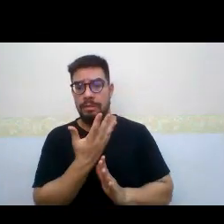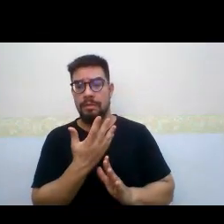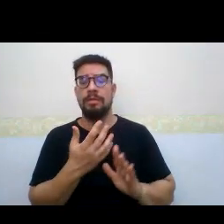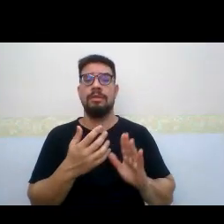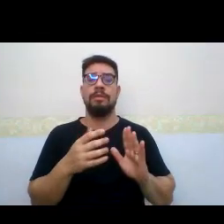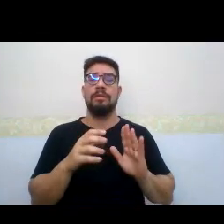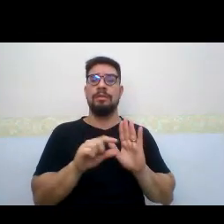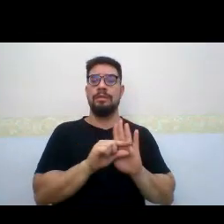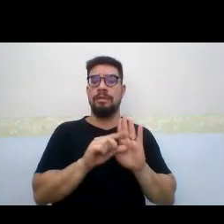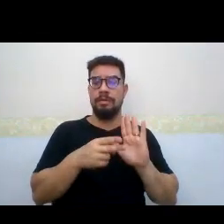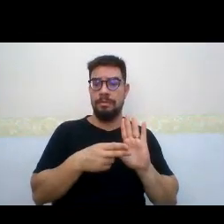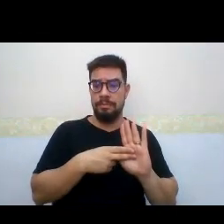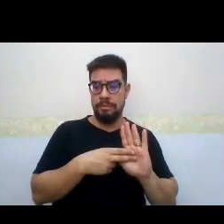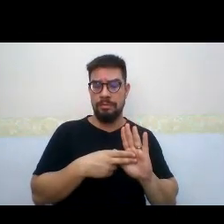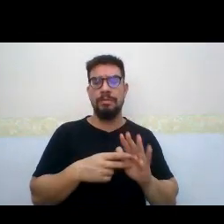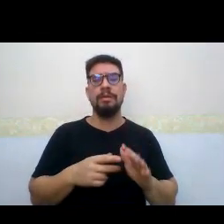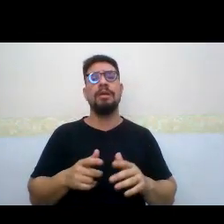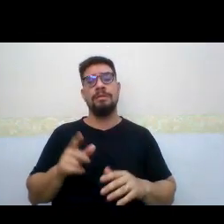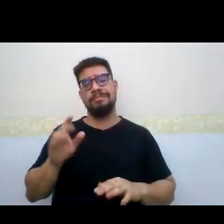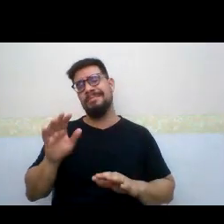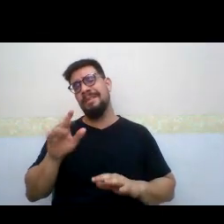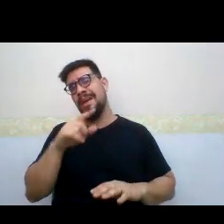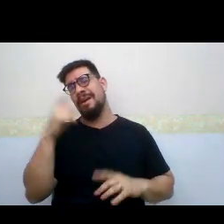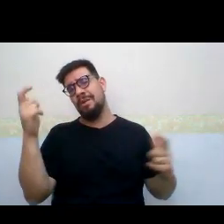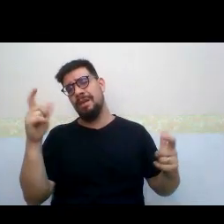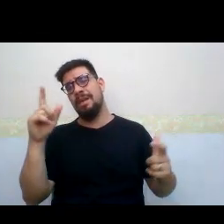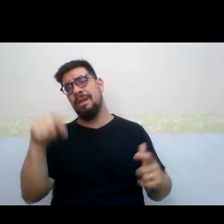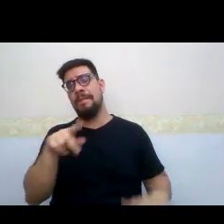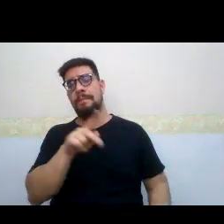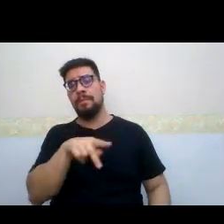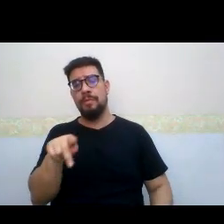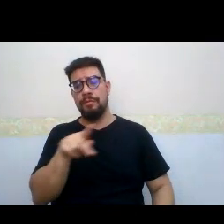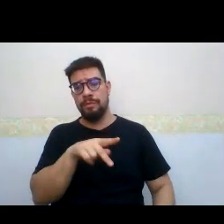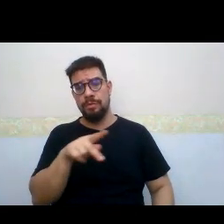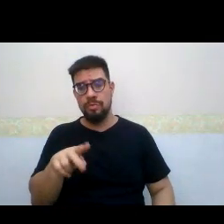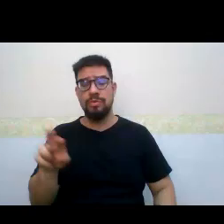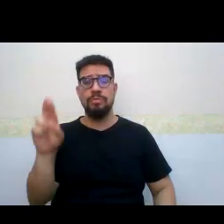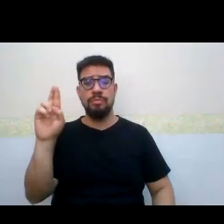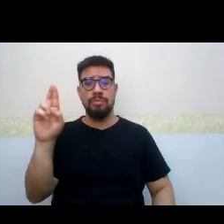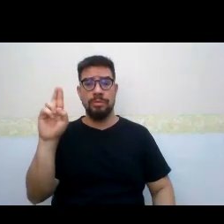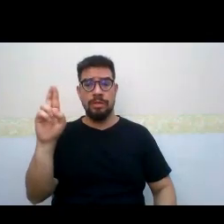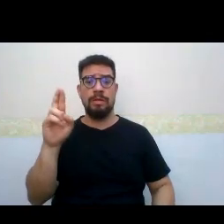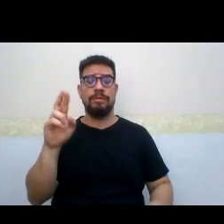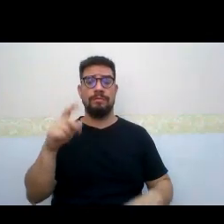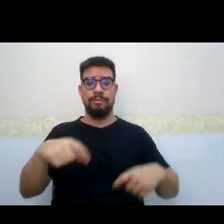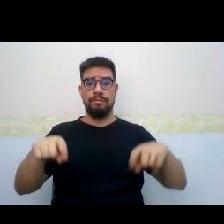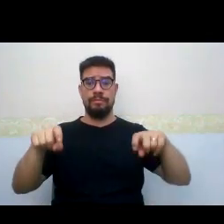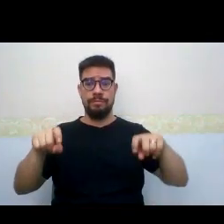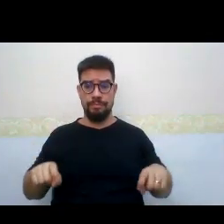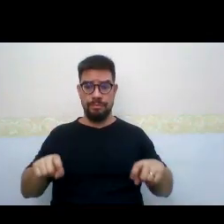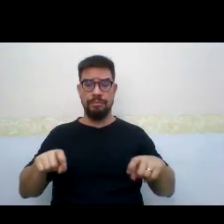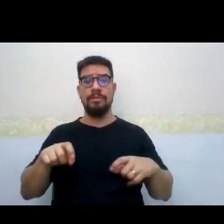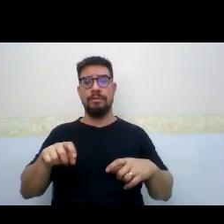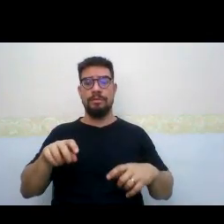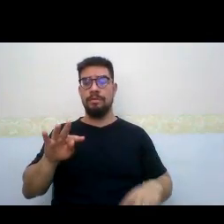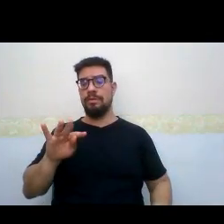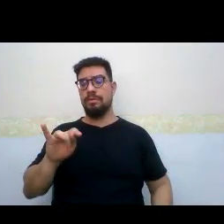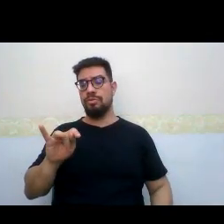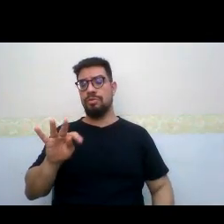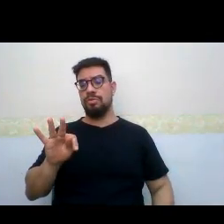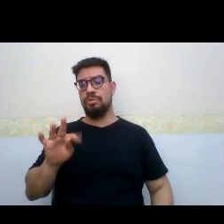cria as ementas são os professores responsáveis pela disciplina, o titular da cadeira, como se diz,